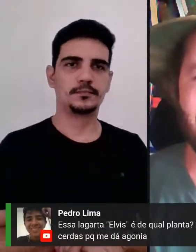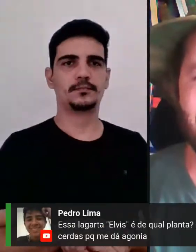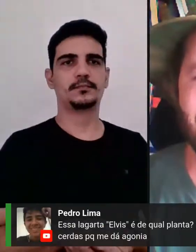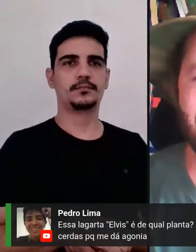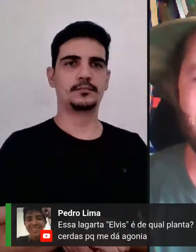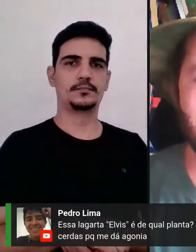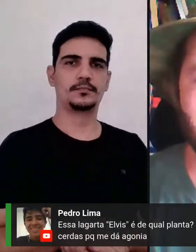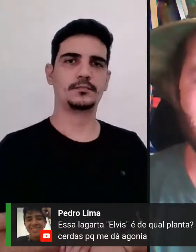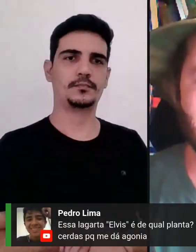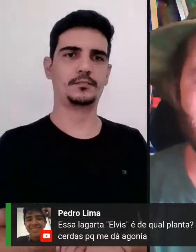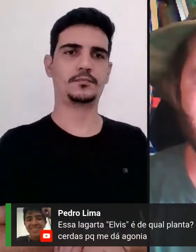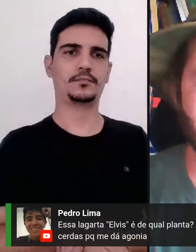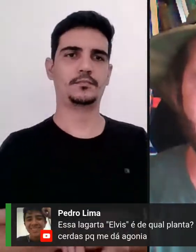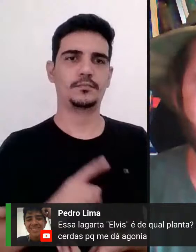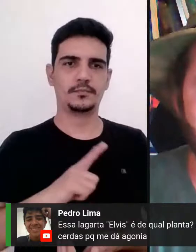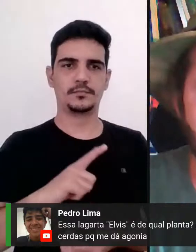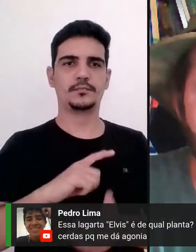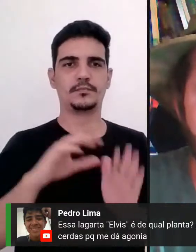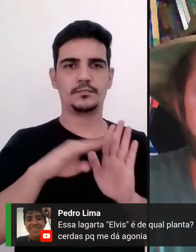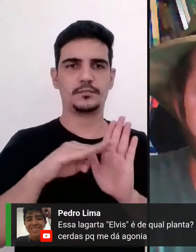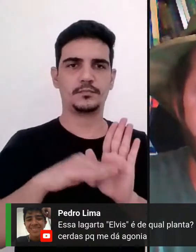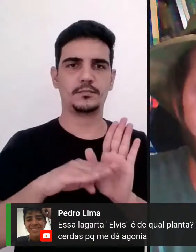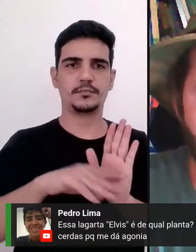bom. Vamos aguardar mais perguntas.